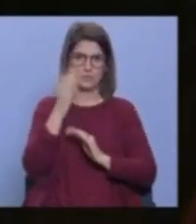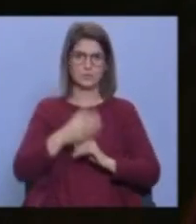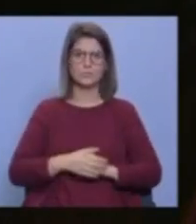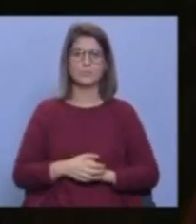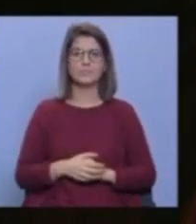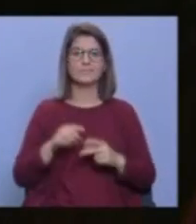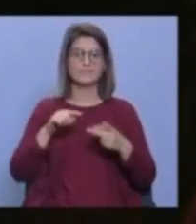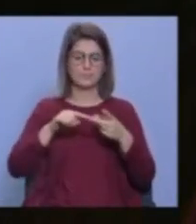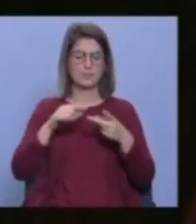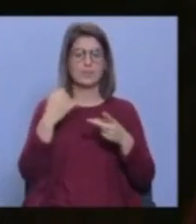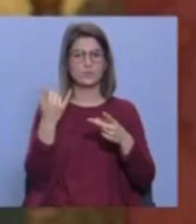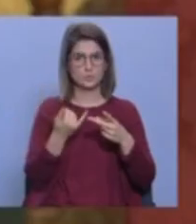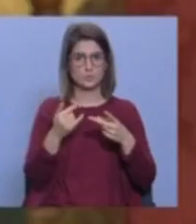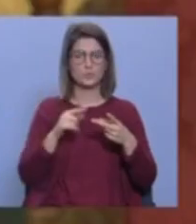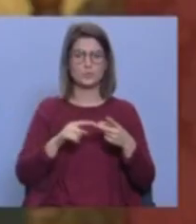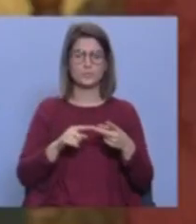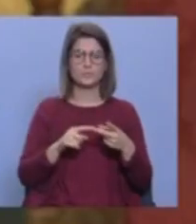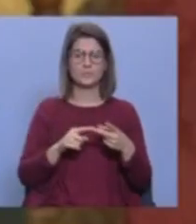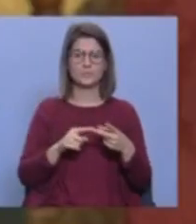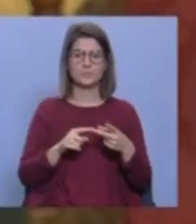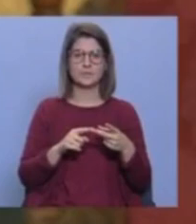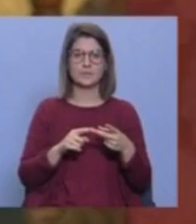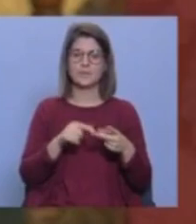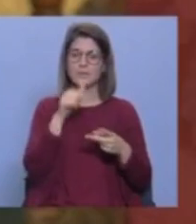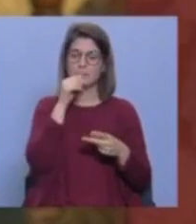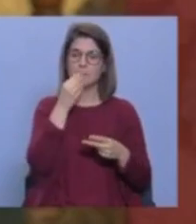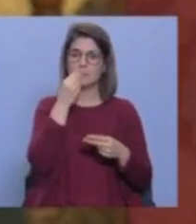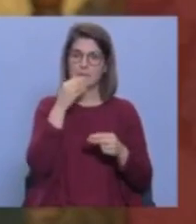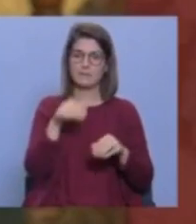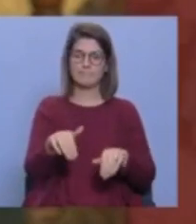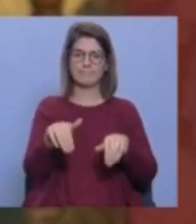Segundo ponto, o jejum.